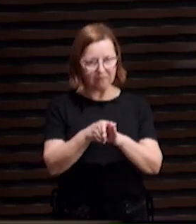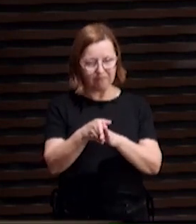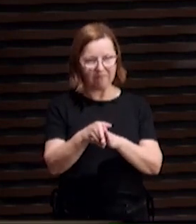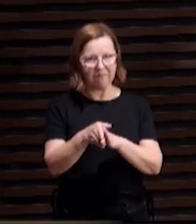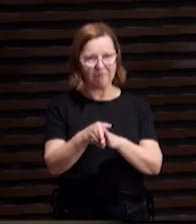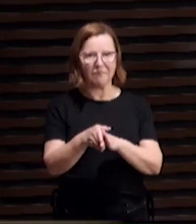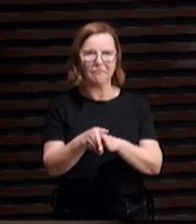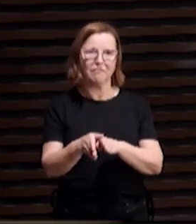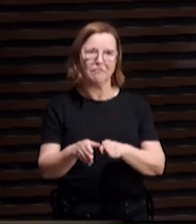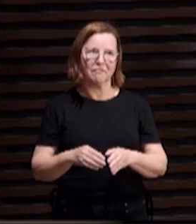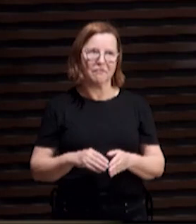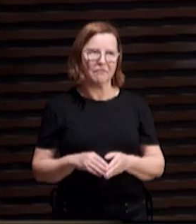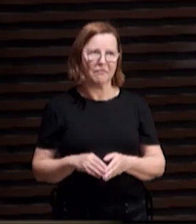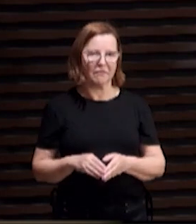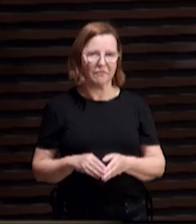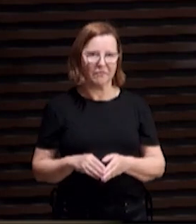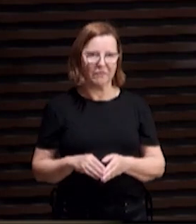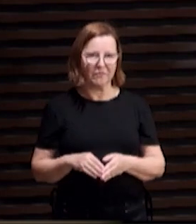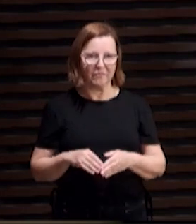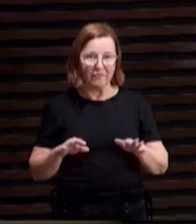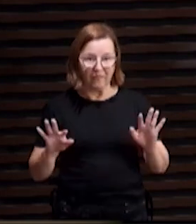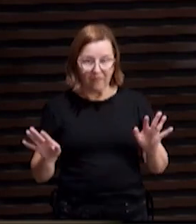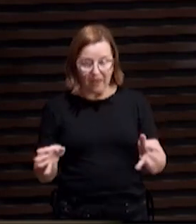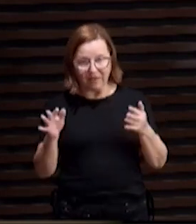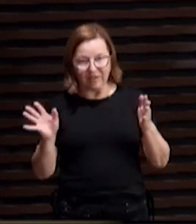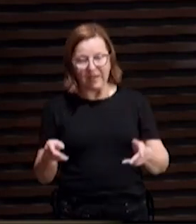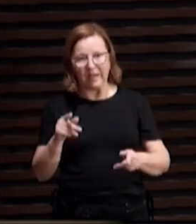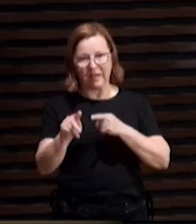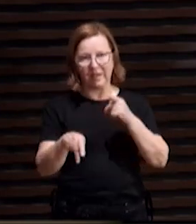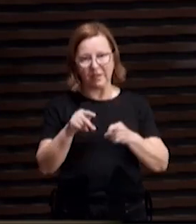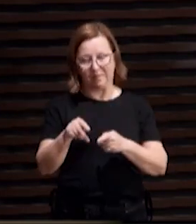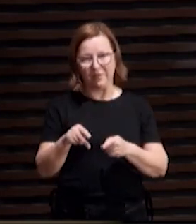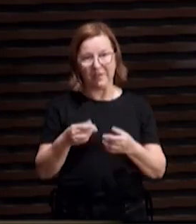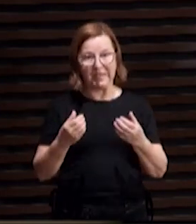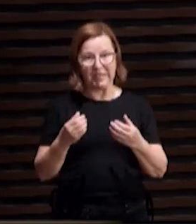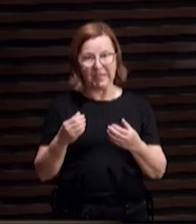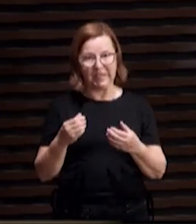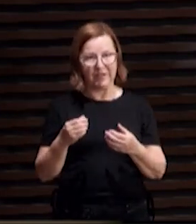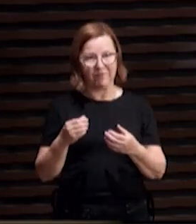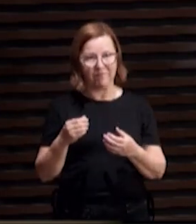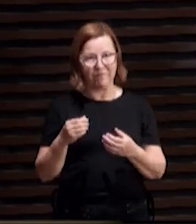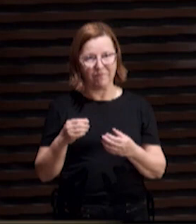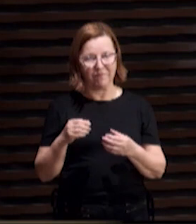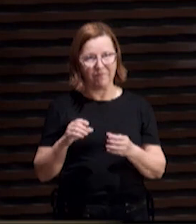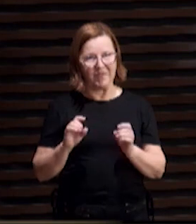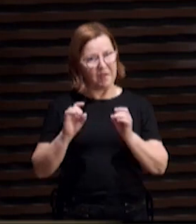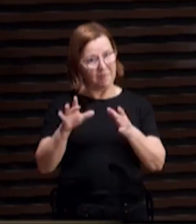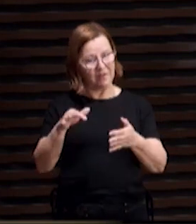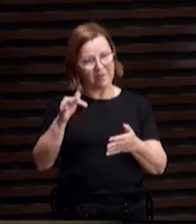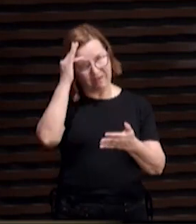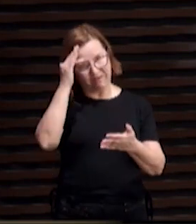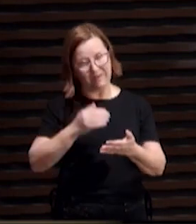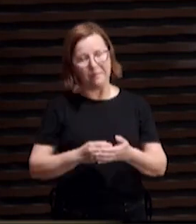de dar fôlego àqueles que estavam retrocedendo. Então ele começa não como uma